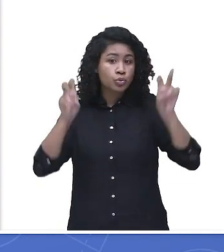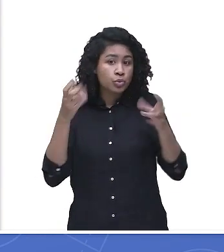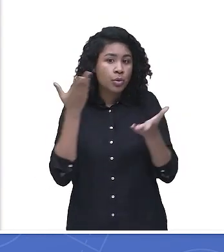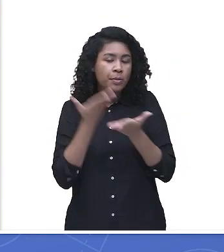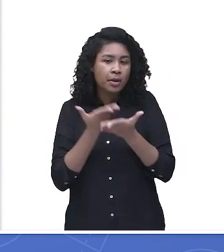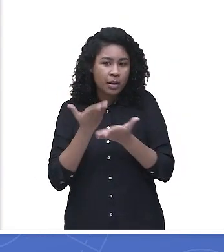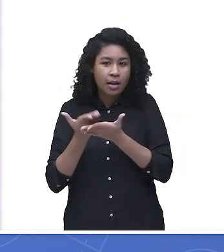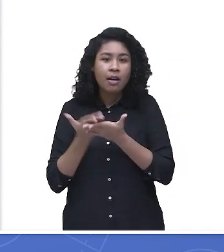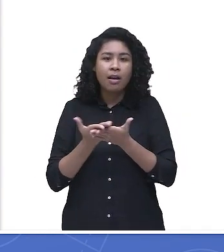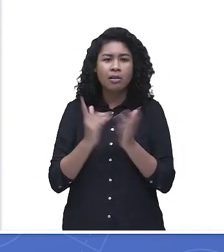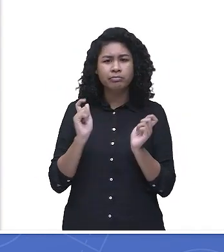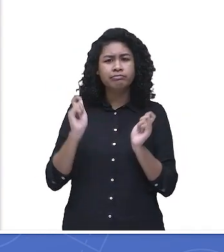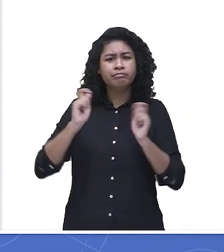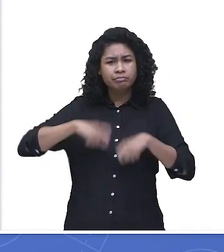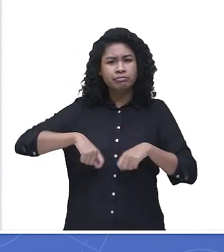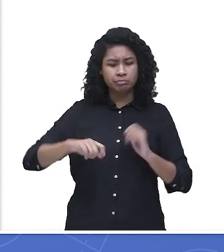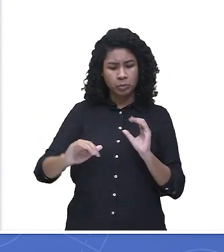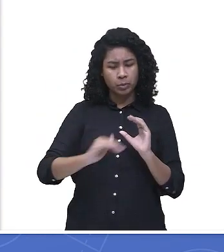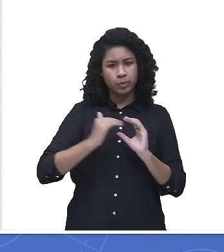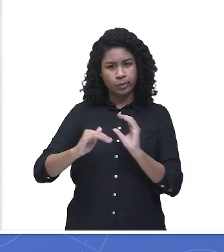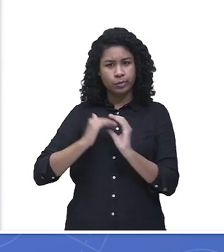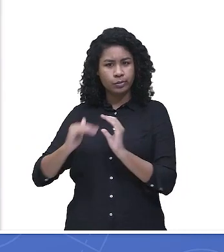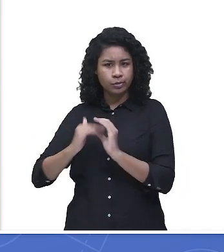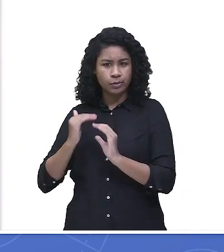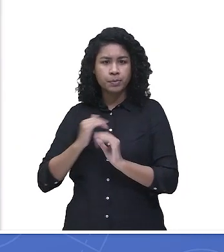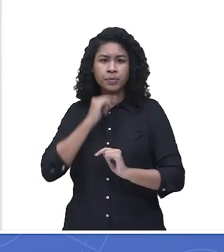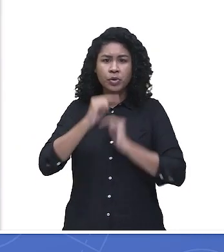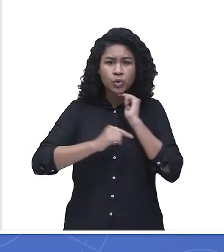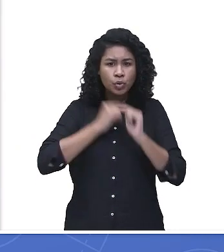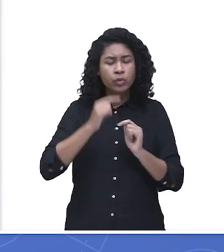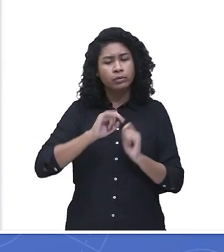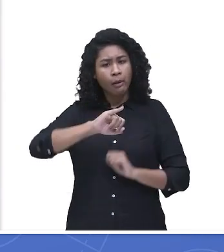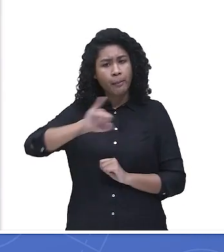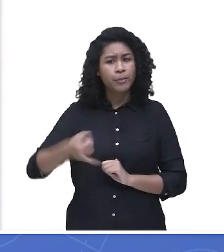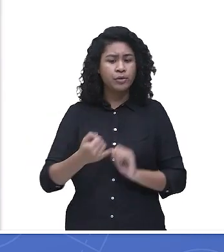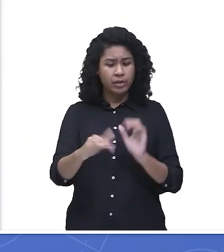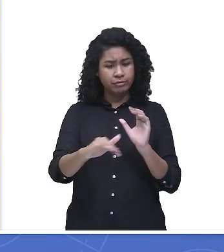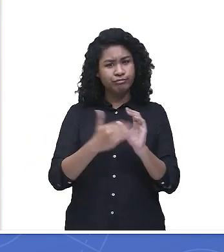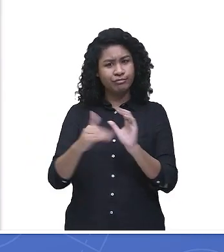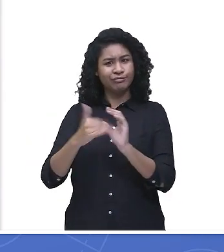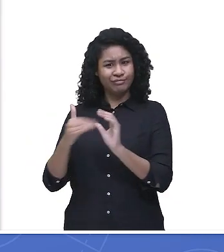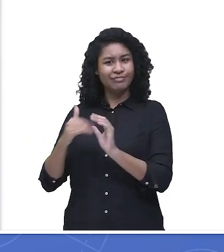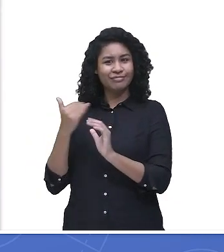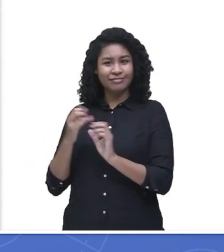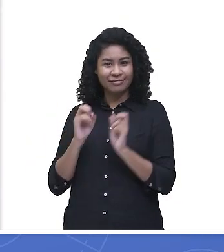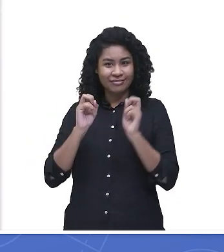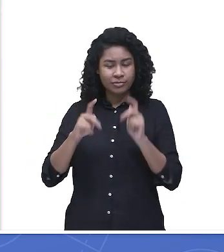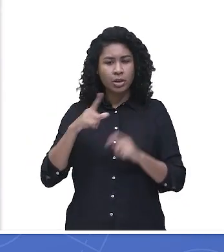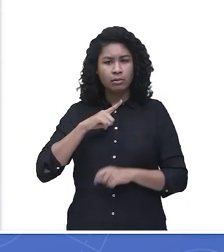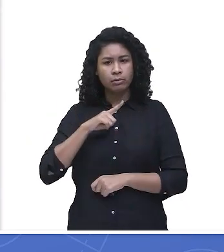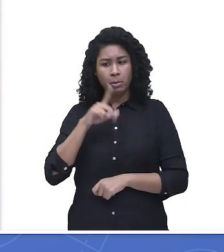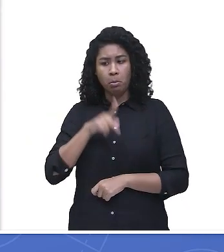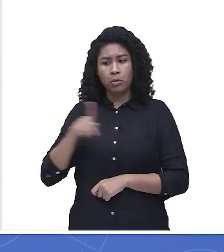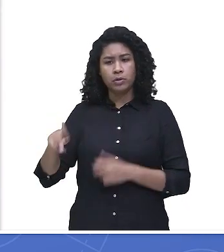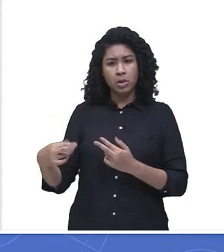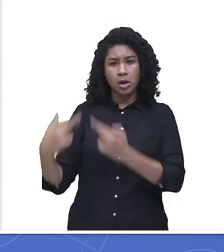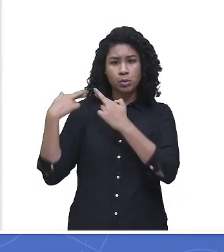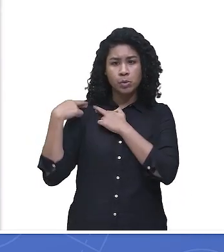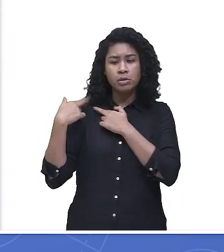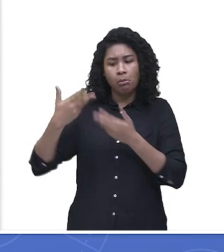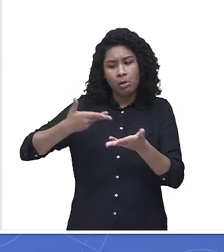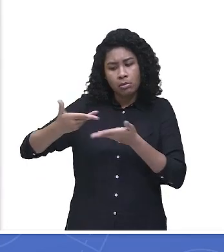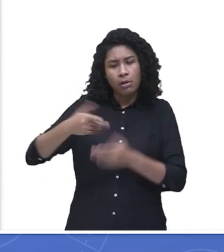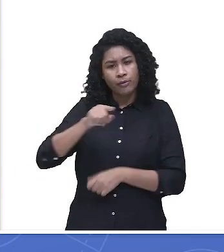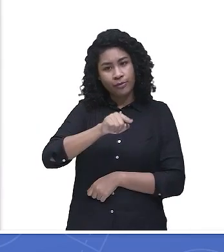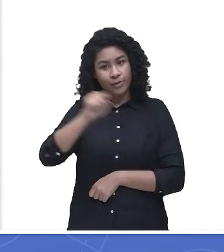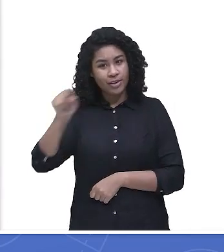mais rica, você pode fazer por meio do chat. Tá? Com dúvida também, tira essa dúvida lá no chat, que os nossos professores estão de plantão para auxiliar